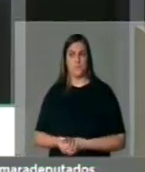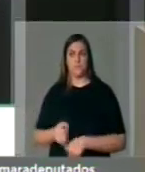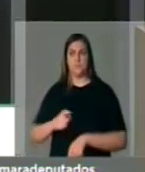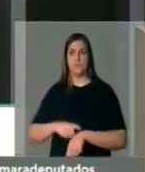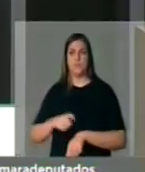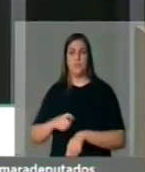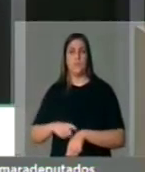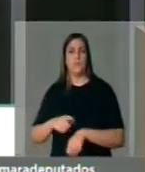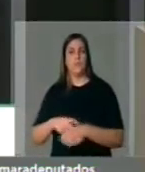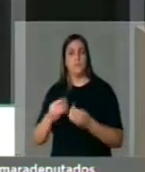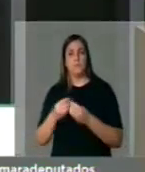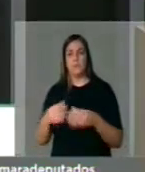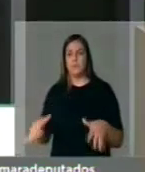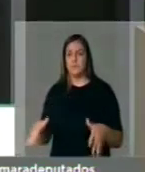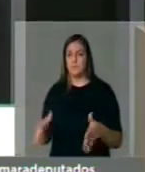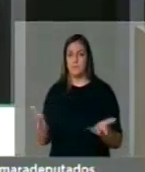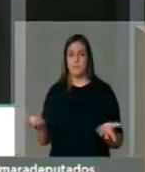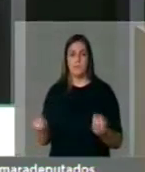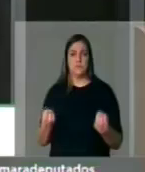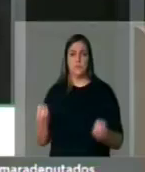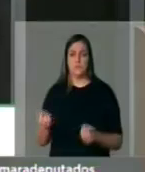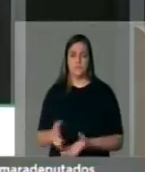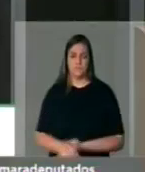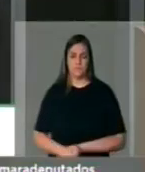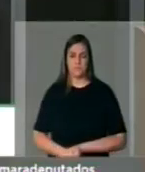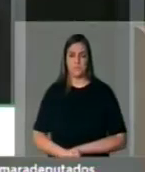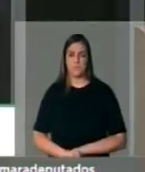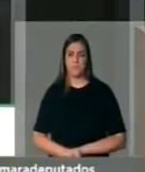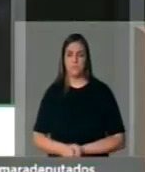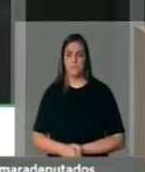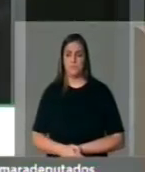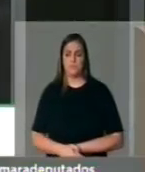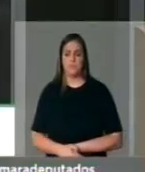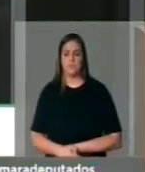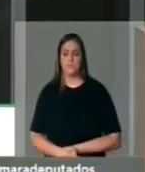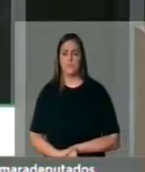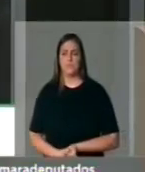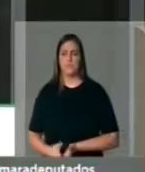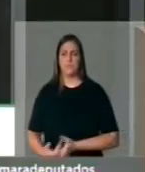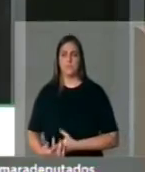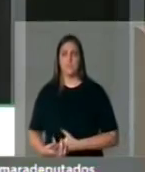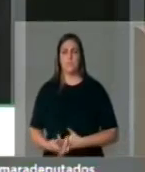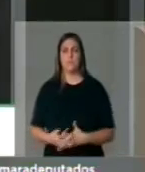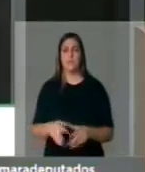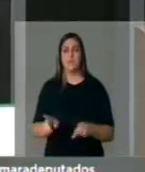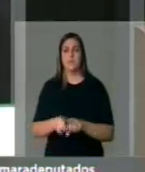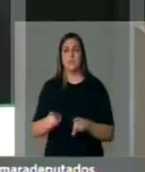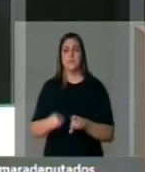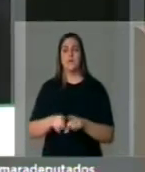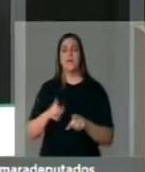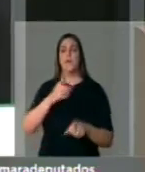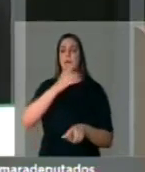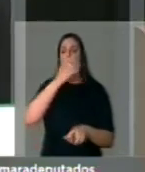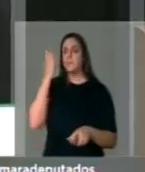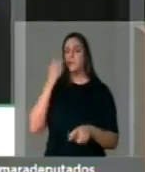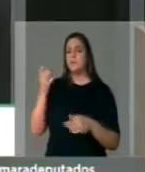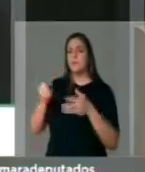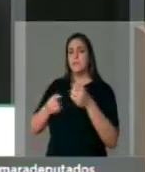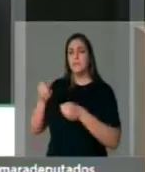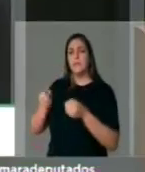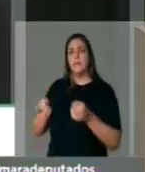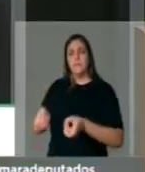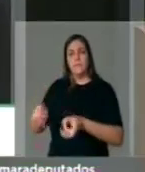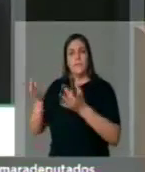é imensurável. E, por último, dizer aqui também que ainda tem muitos agricultores que produziram leite, venderam leite, as